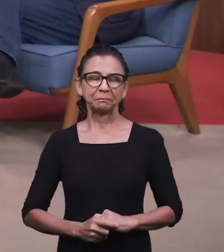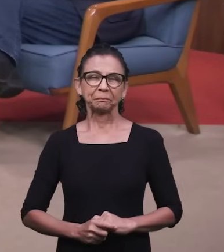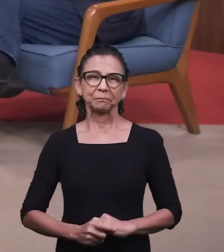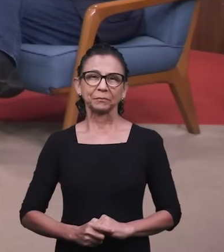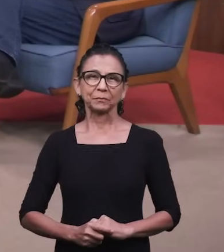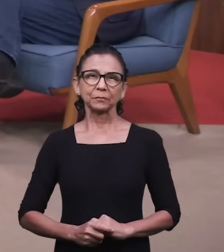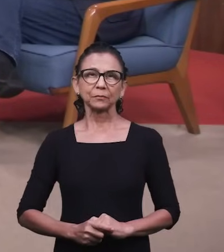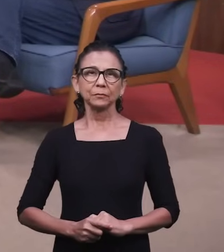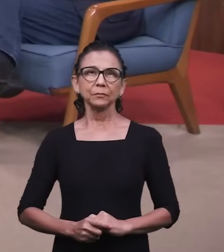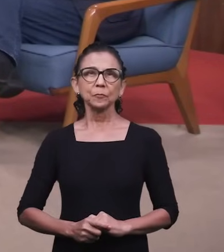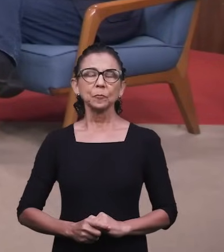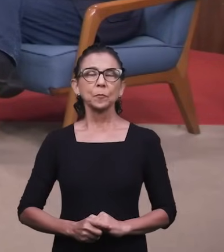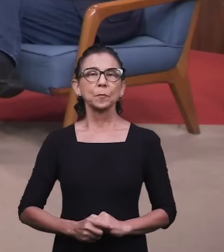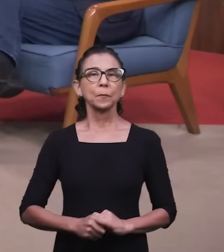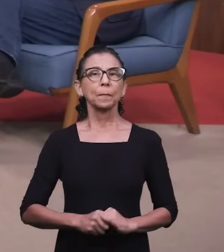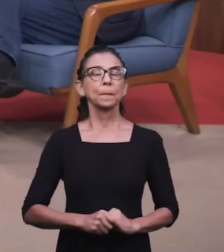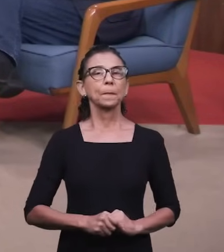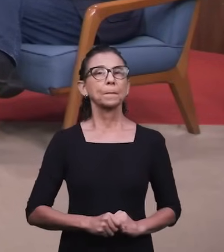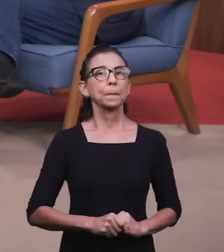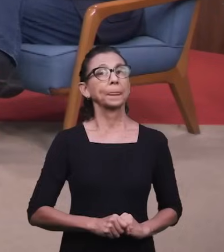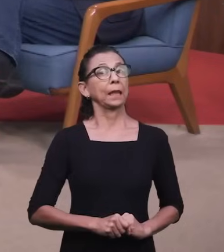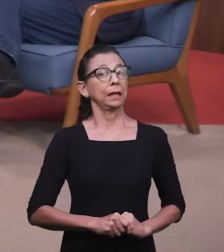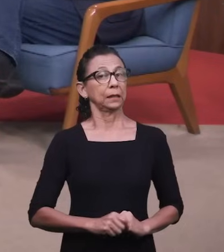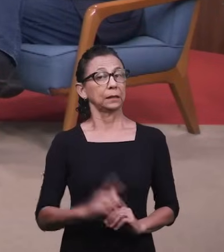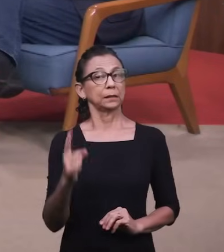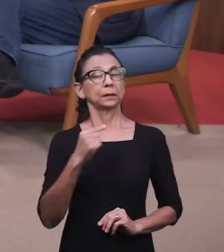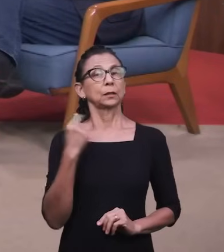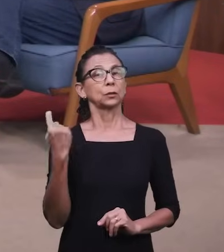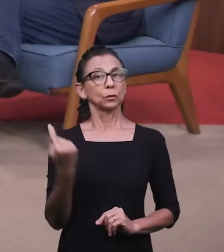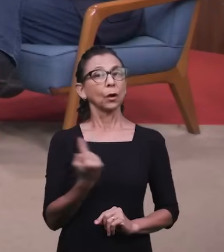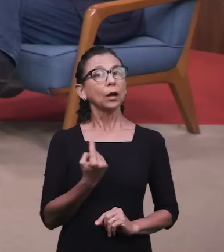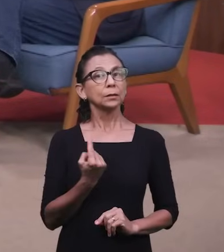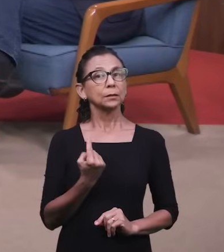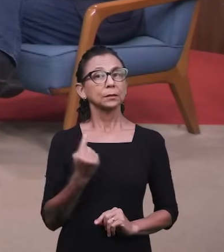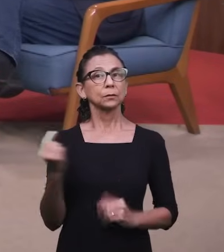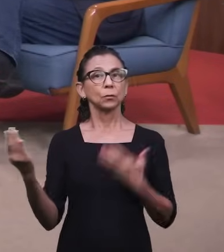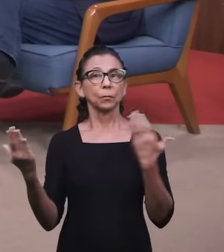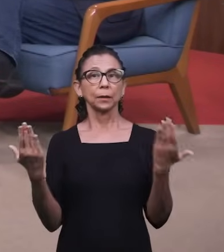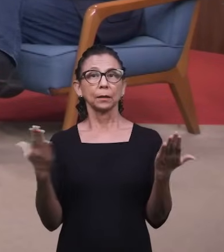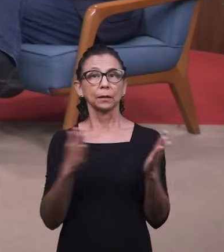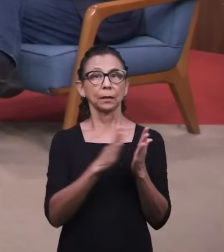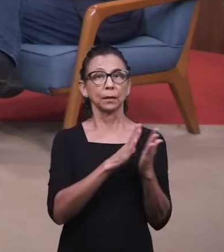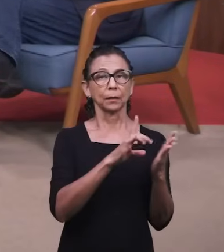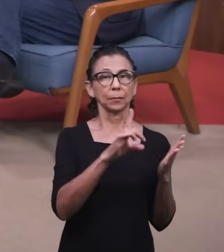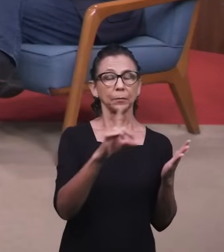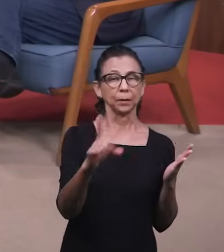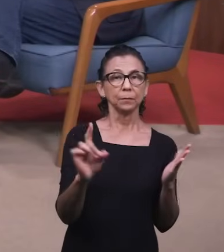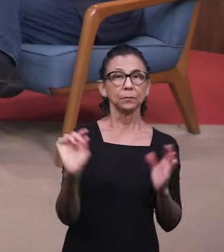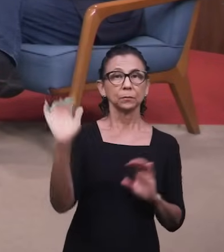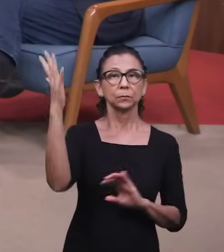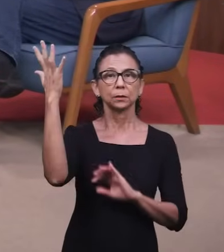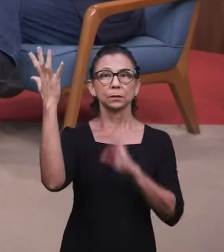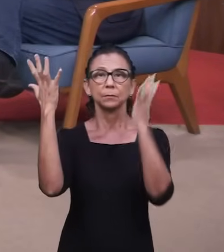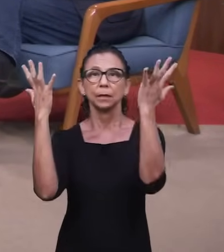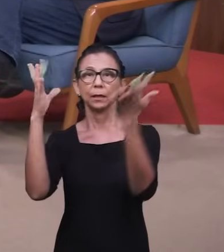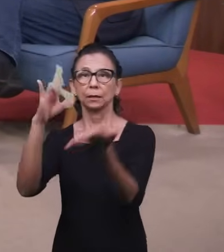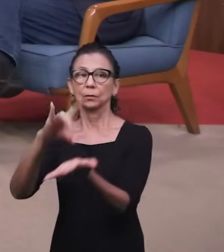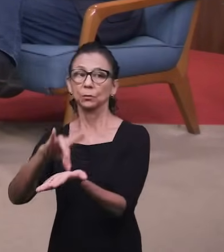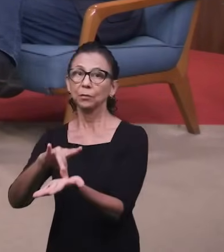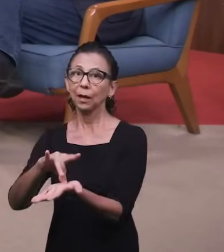poucos dias, você apresenta fatos que são incontestáveis, fatos que estão aí